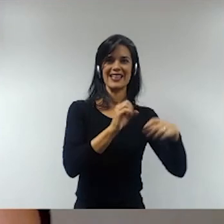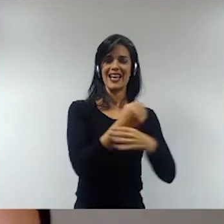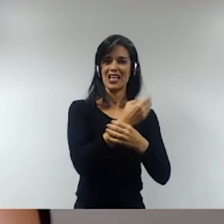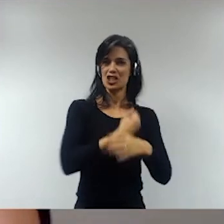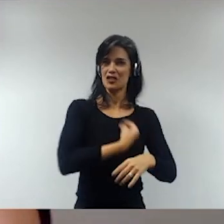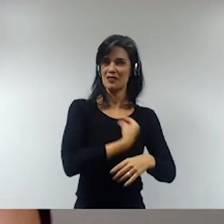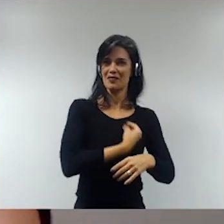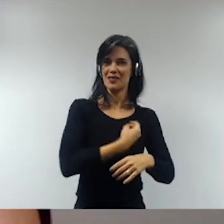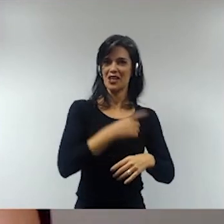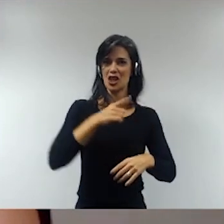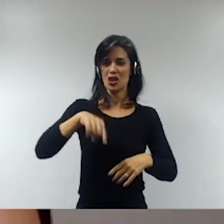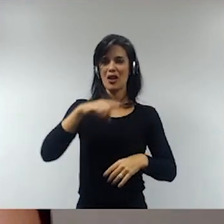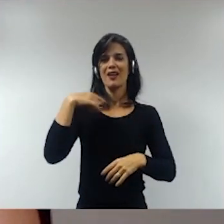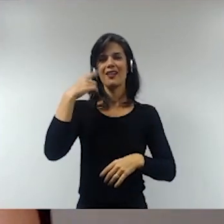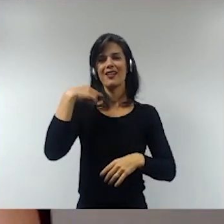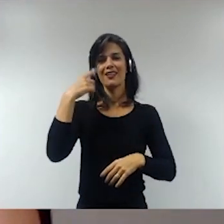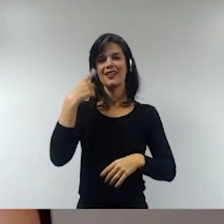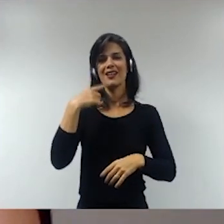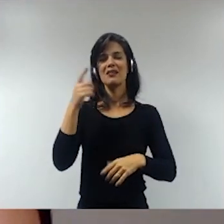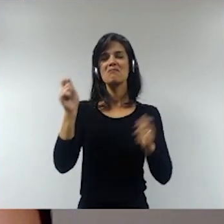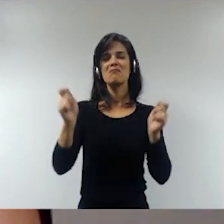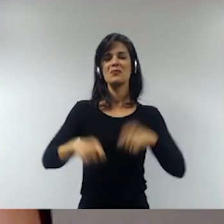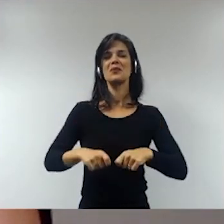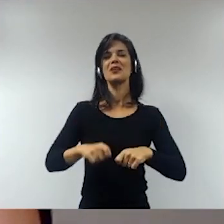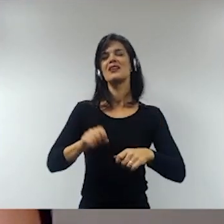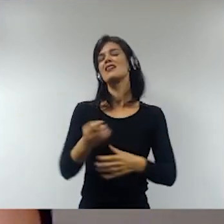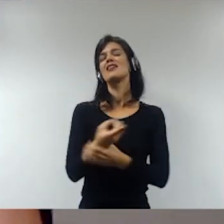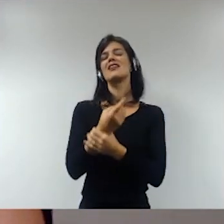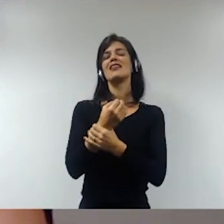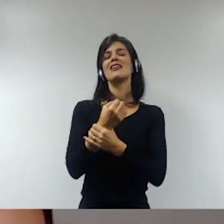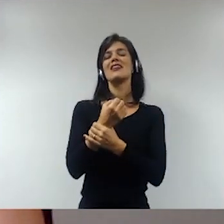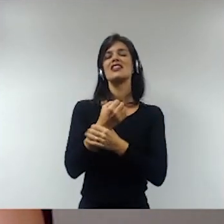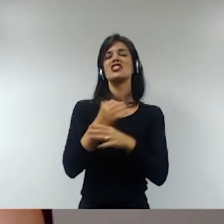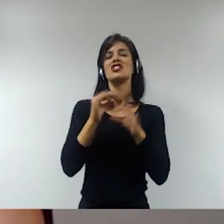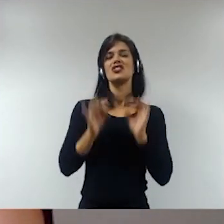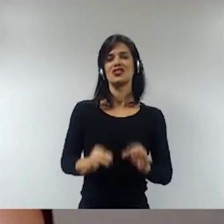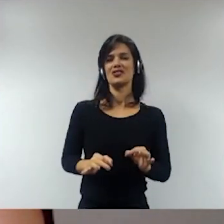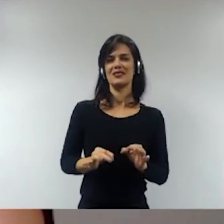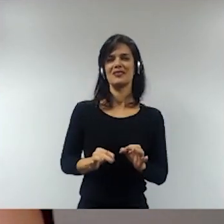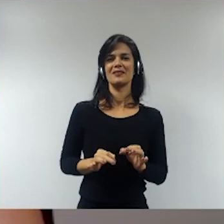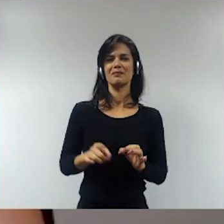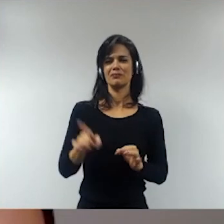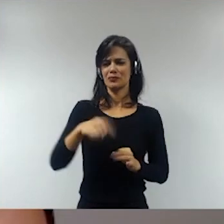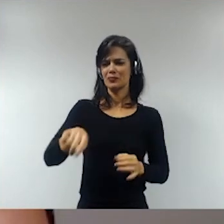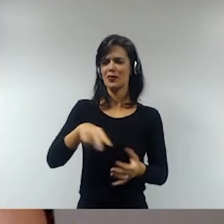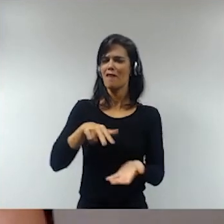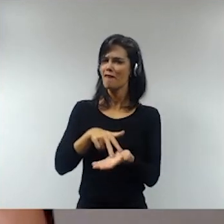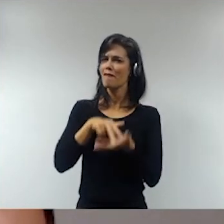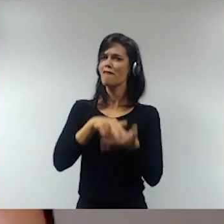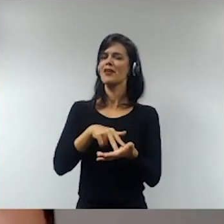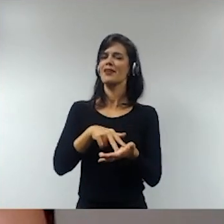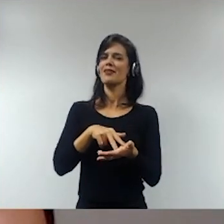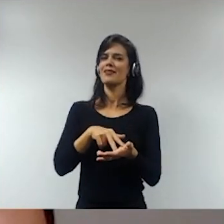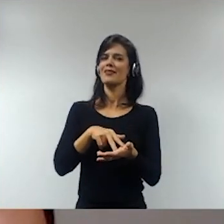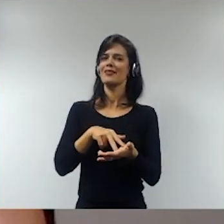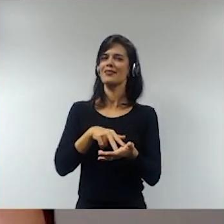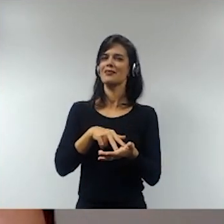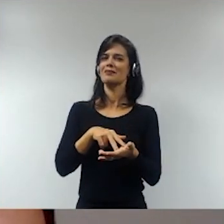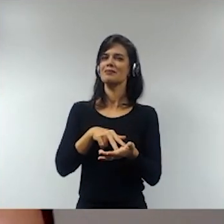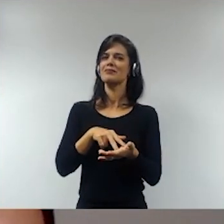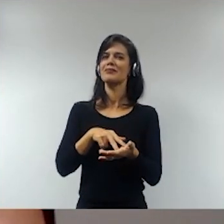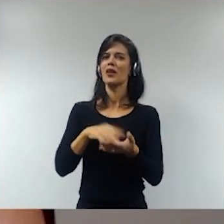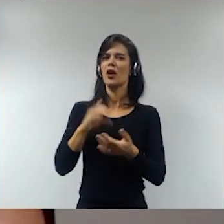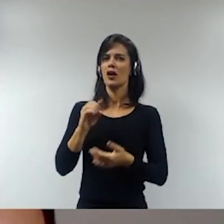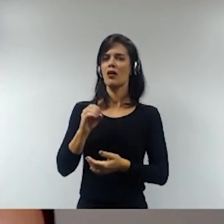vida, nós, advogados, somos capazes de garantir a dignidade. Então, sigam firmes, contem com a ordem,